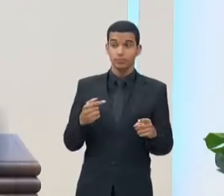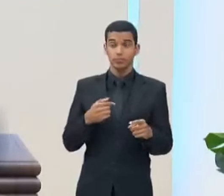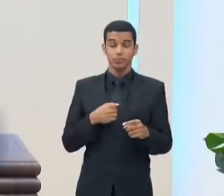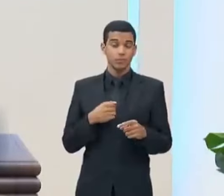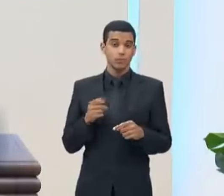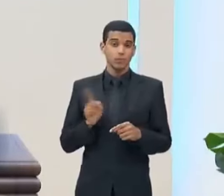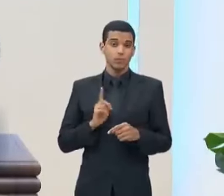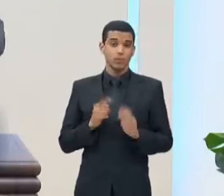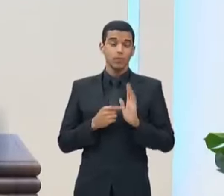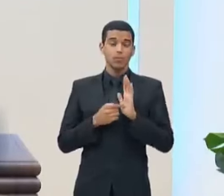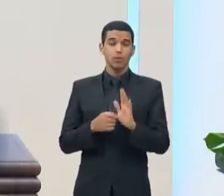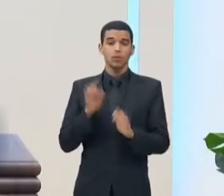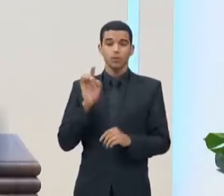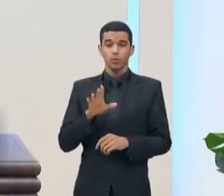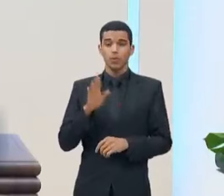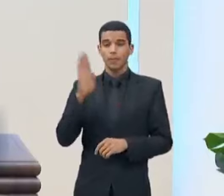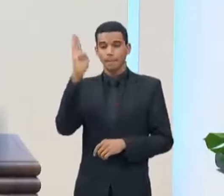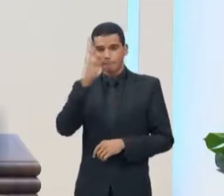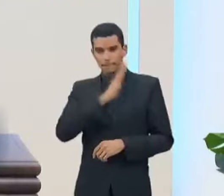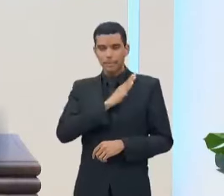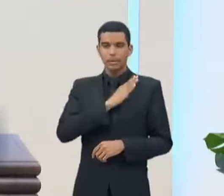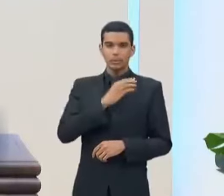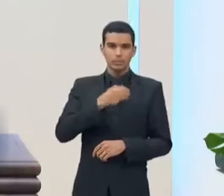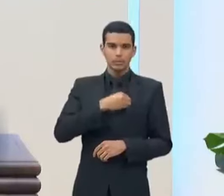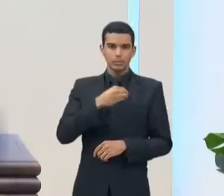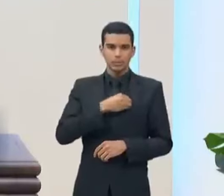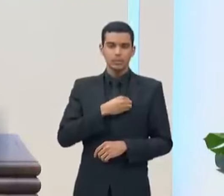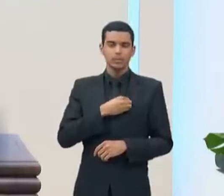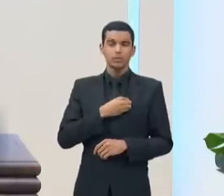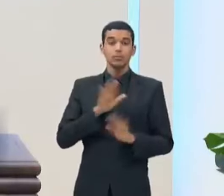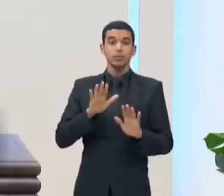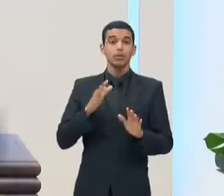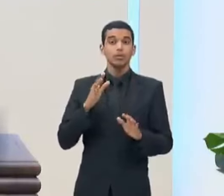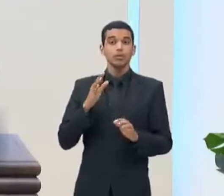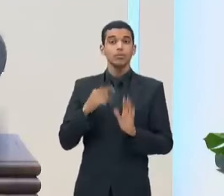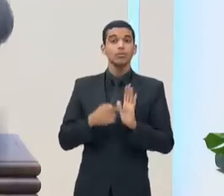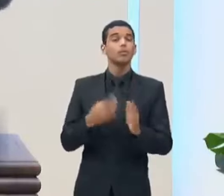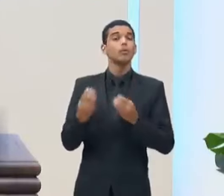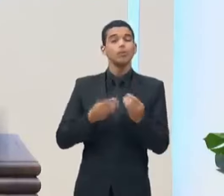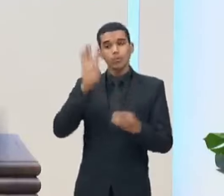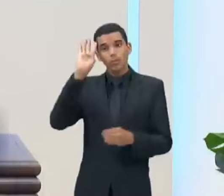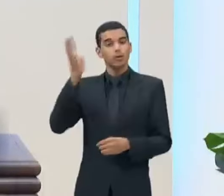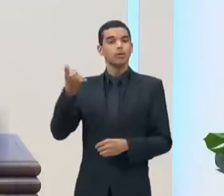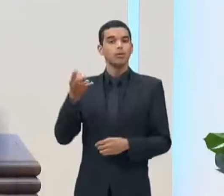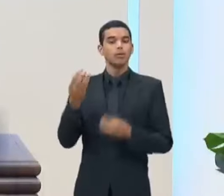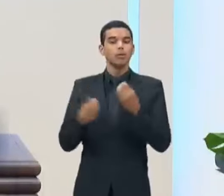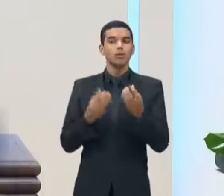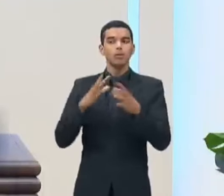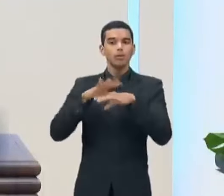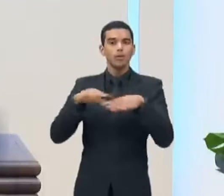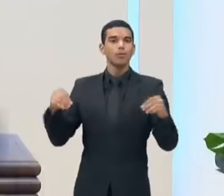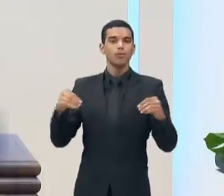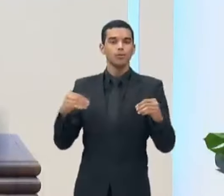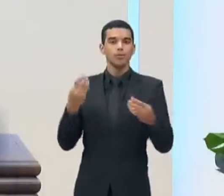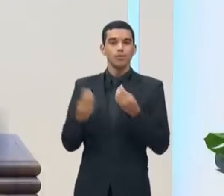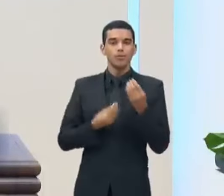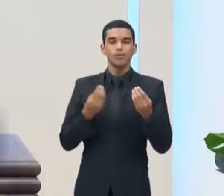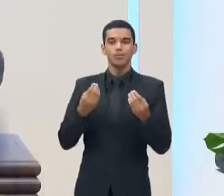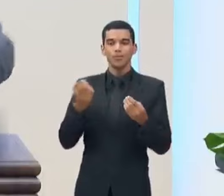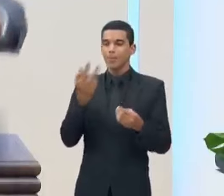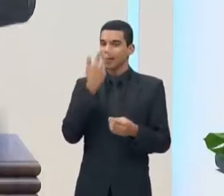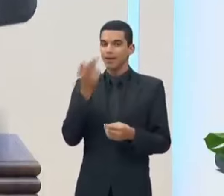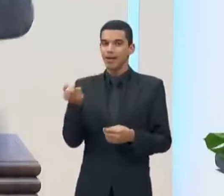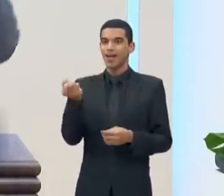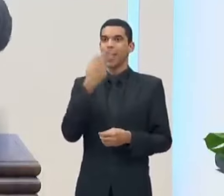os efeitos maléficos do pecado, mas mostrar a saída, mostrar a cura, mostrar o